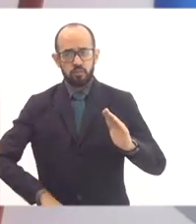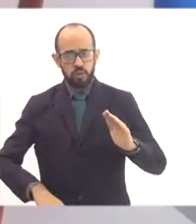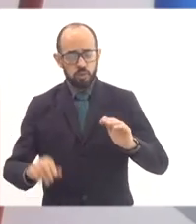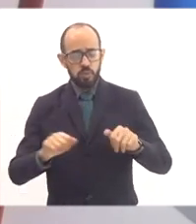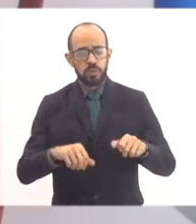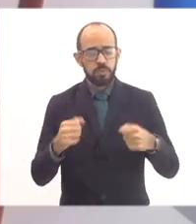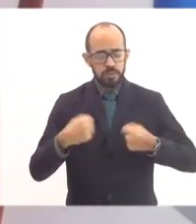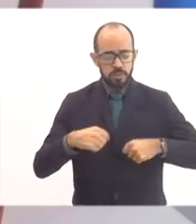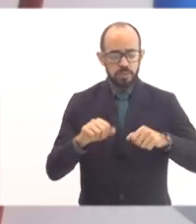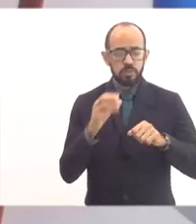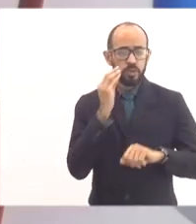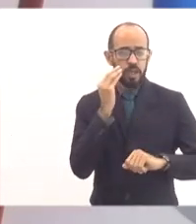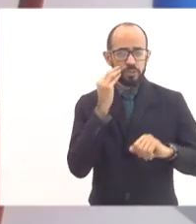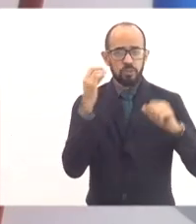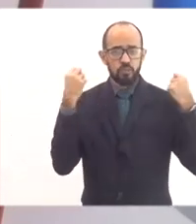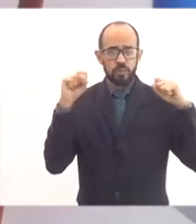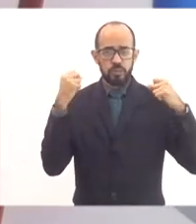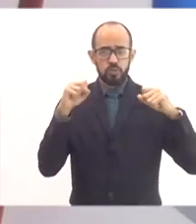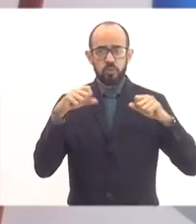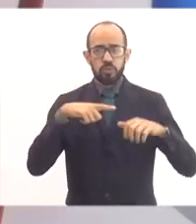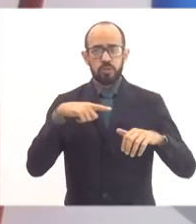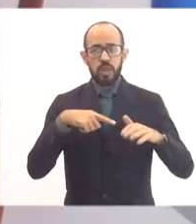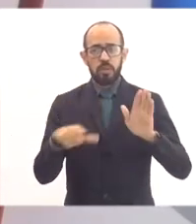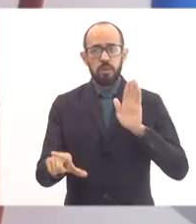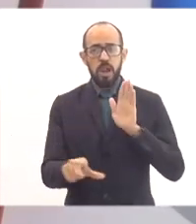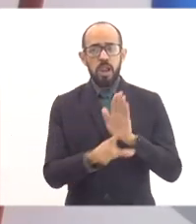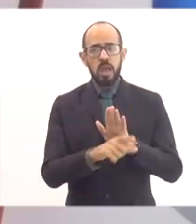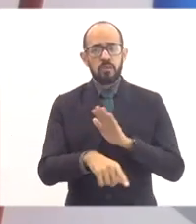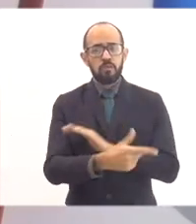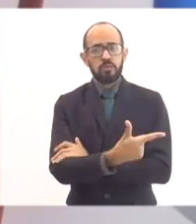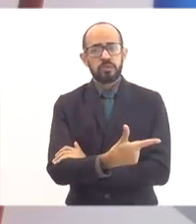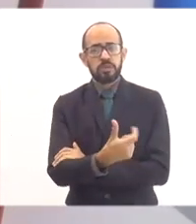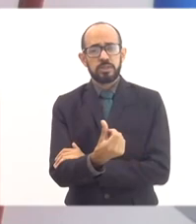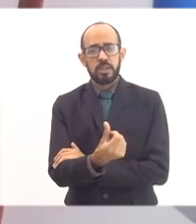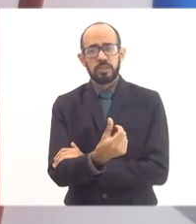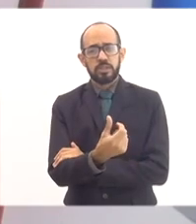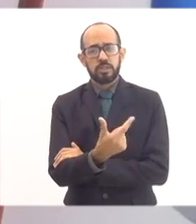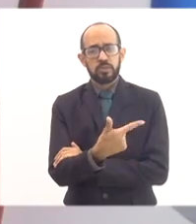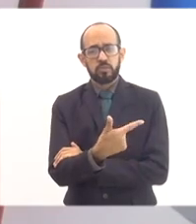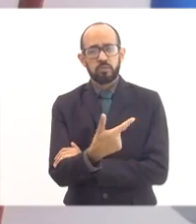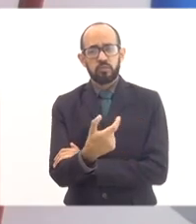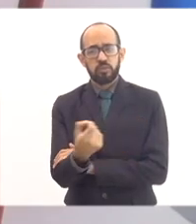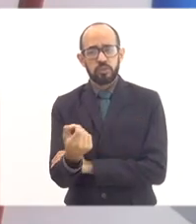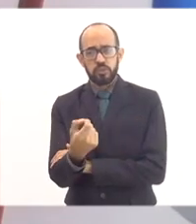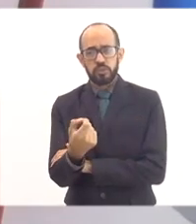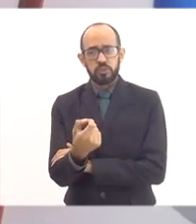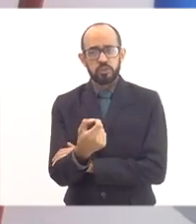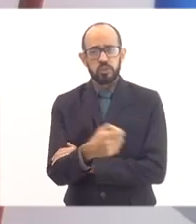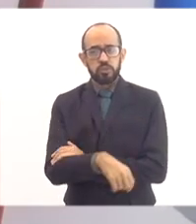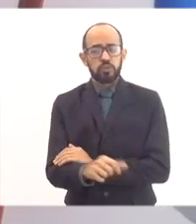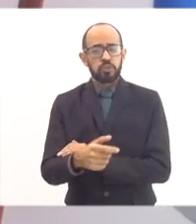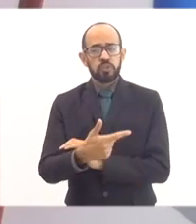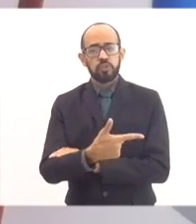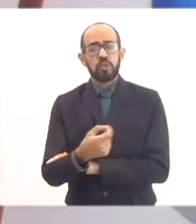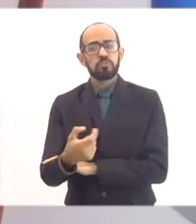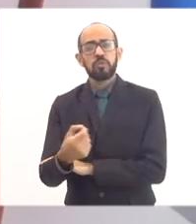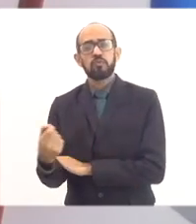do TAFOM. Existe um projeto de lei, que é o 2618 de 2020, de minha autoria, do deputado Dauari, Bruno Dauari.